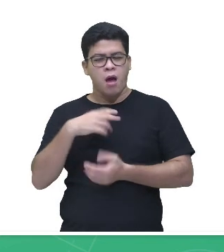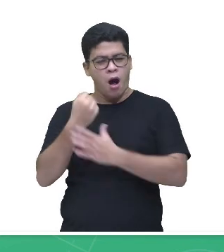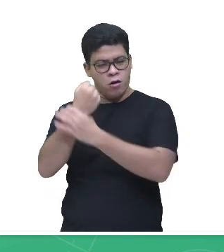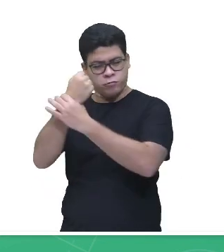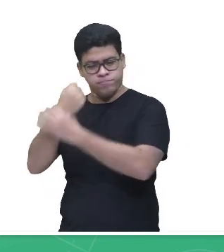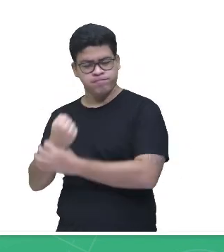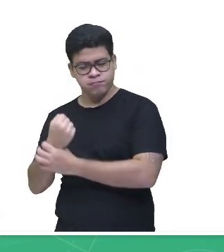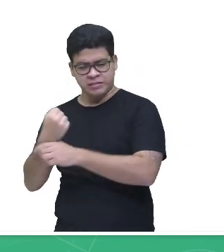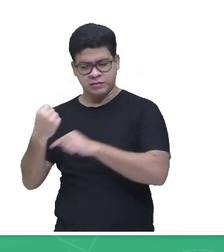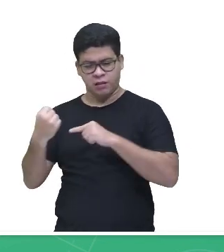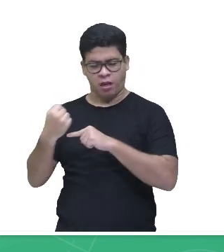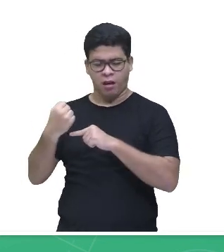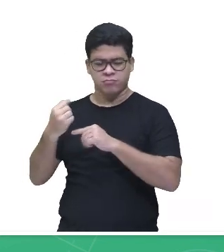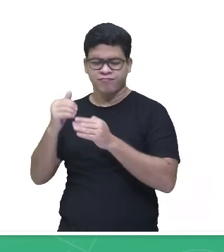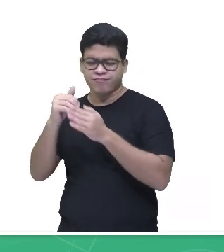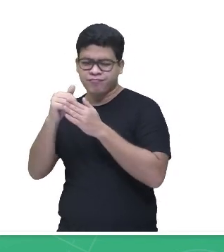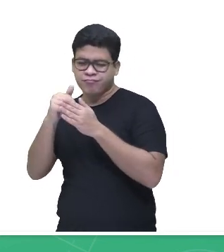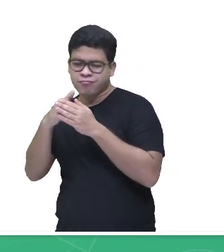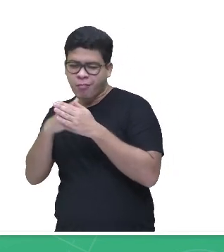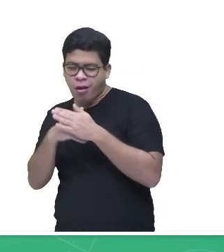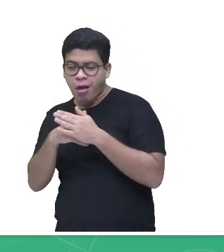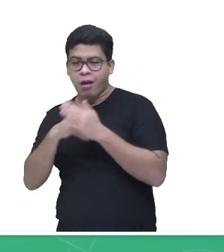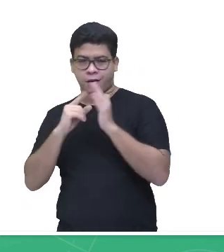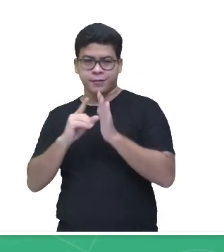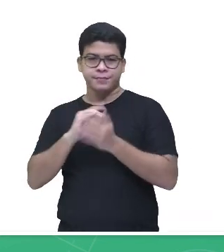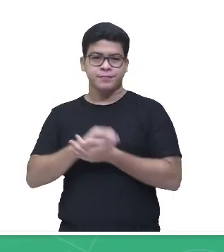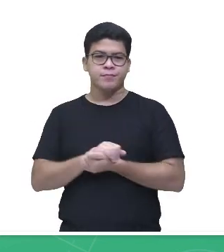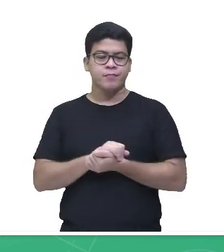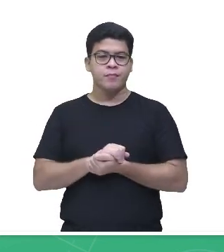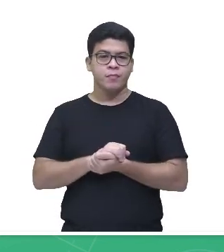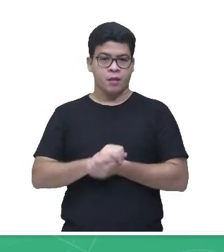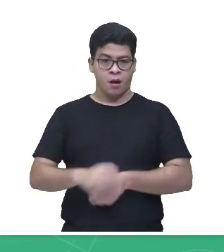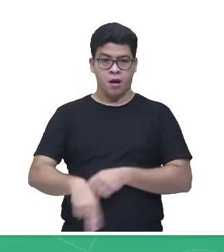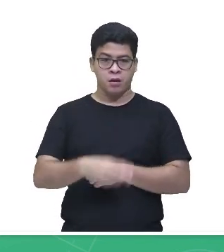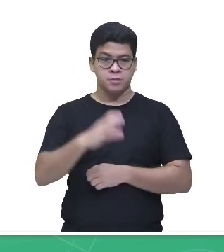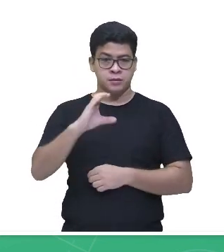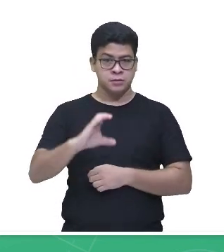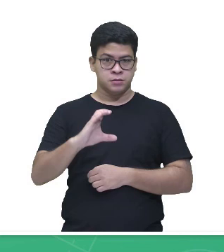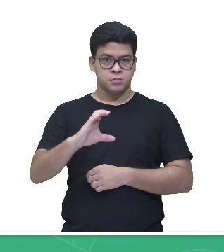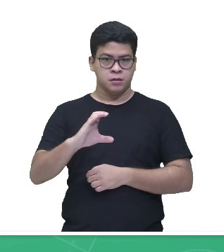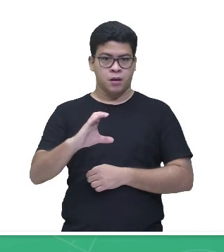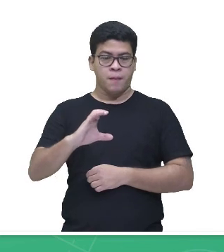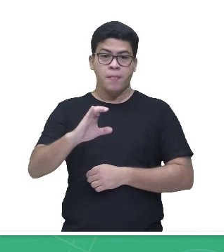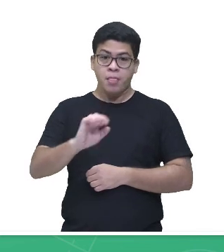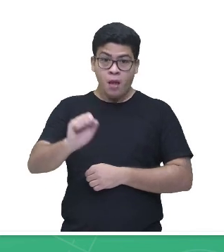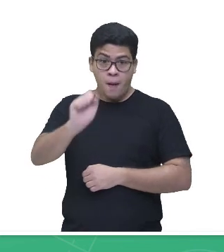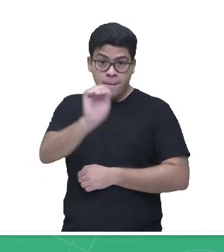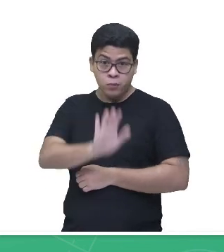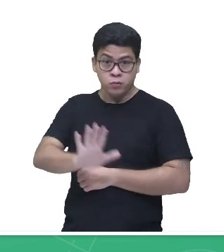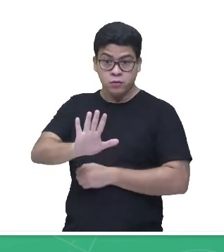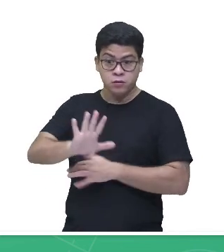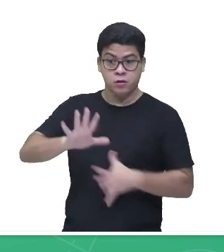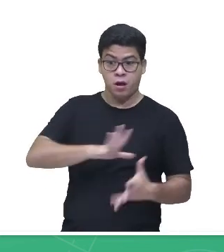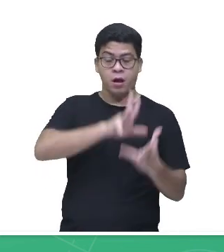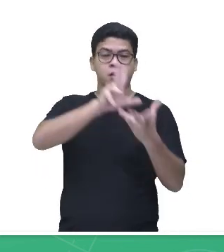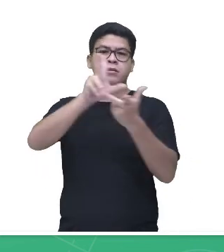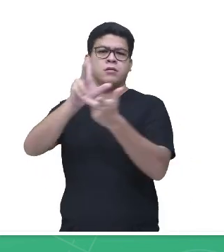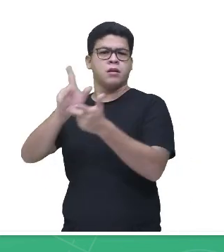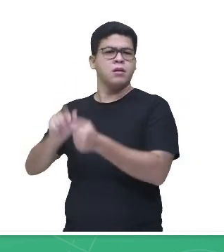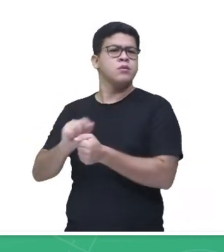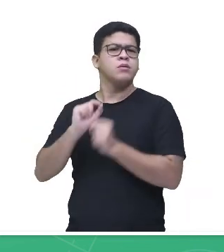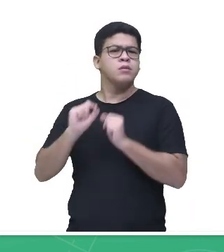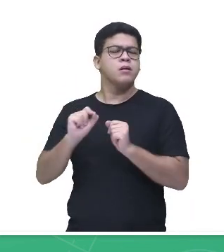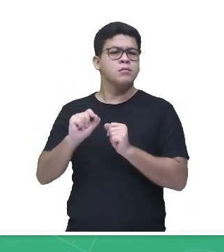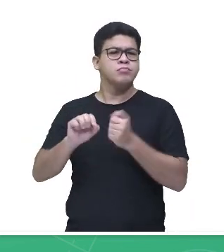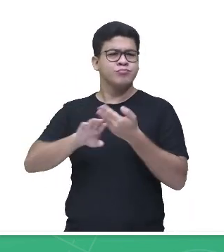gente? Estava disfarçado. Então aí, ó, divisão da política nacional e internacional. Não, a ideia é instituir um Estado organizado e bem